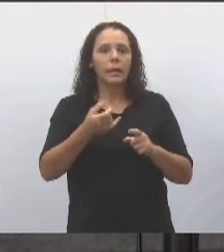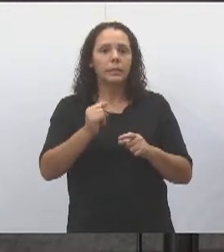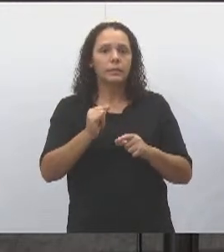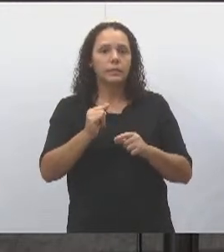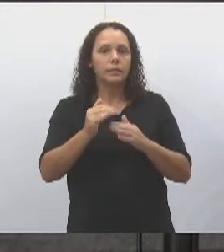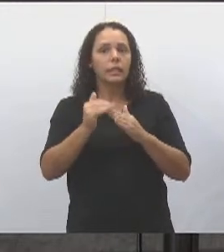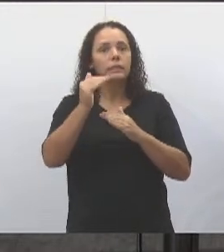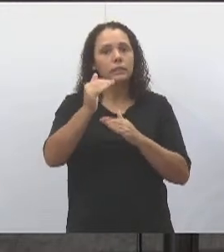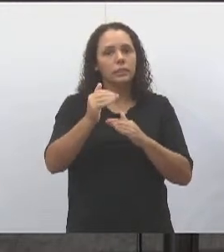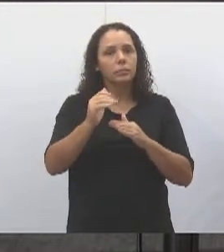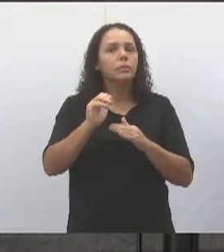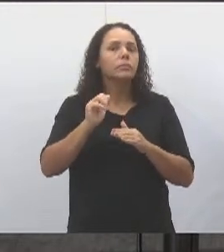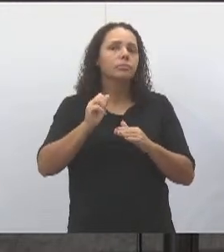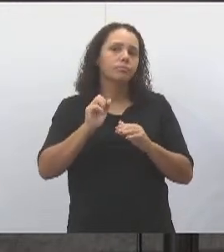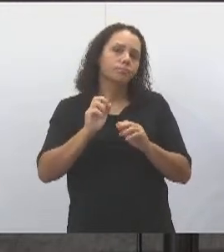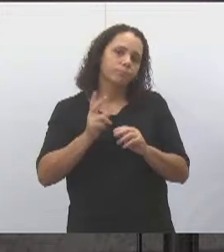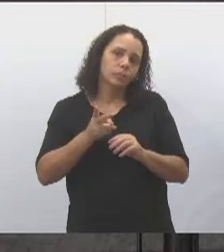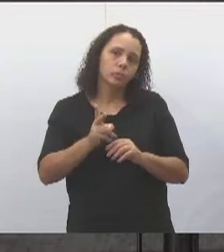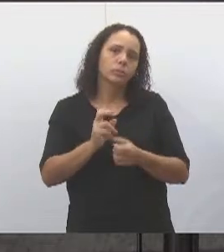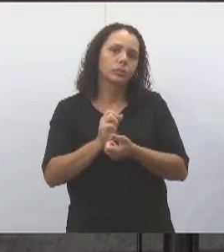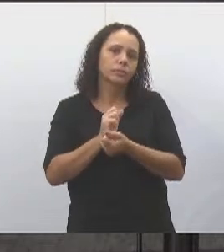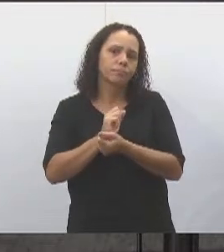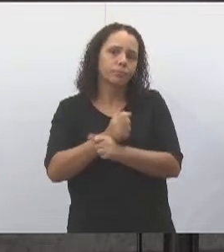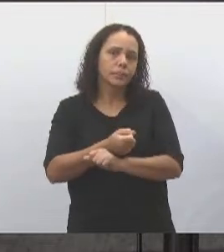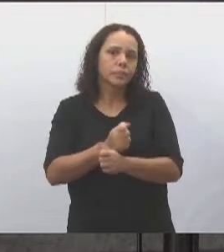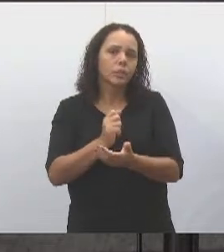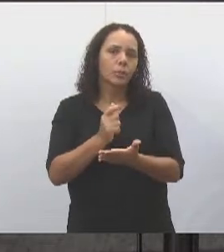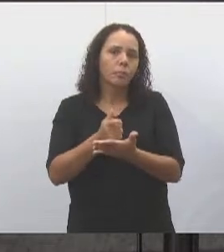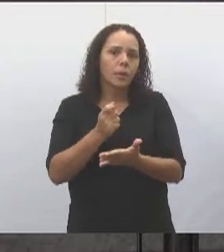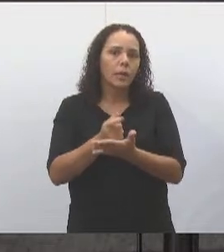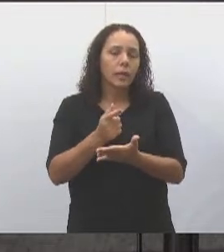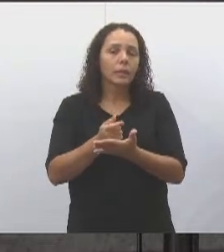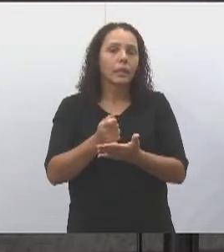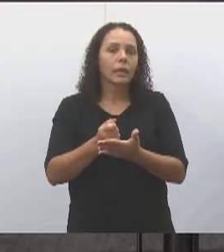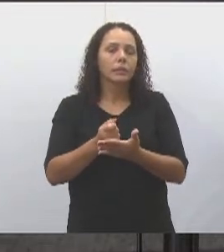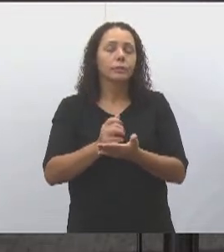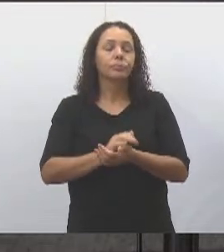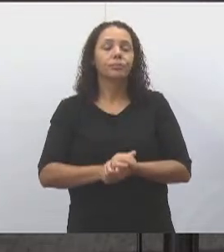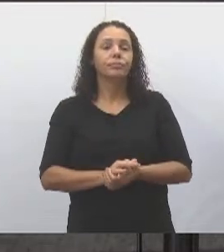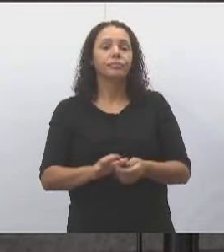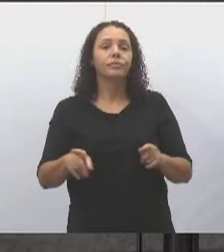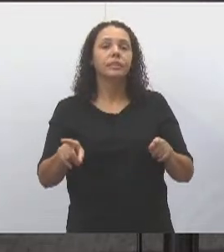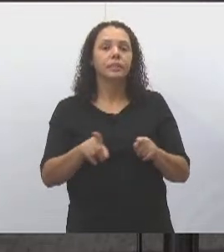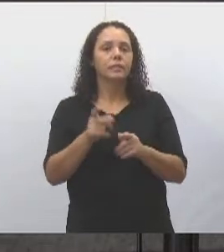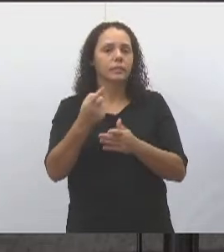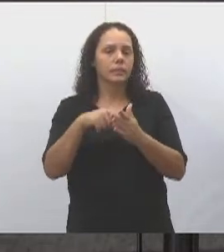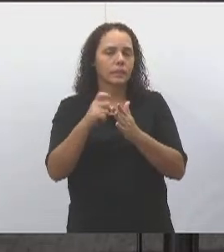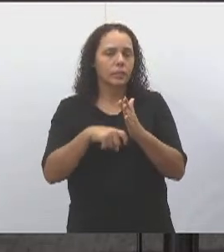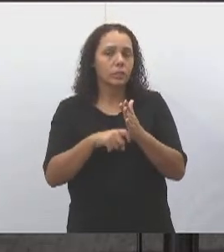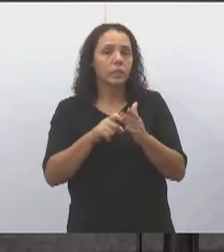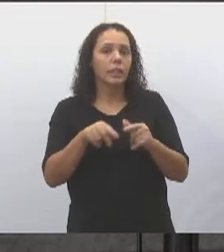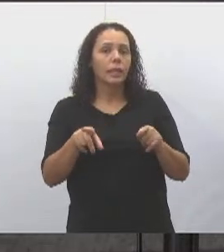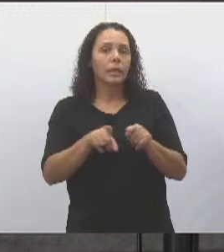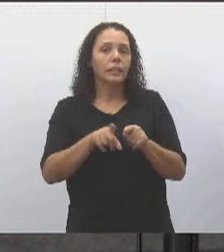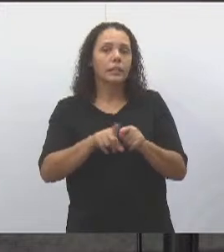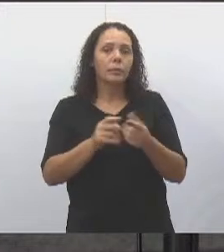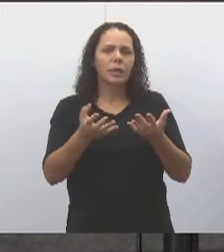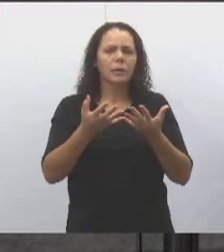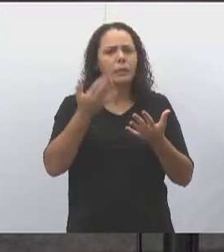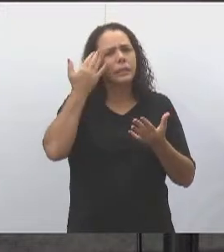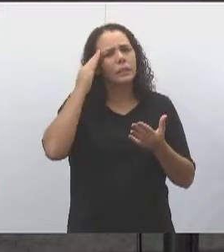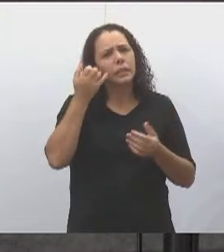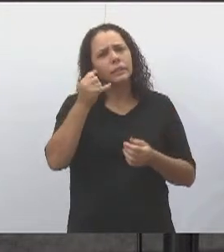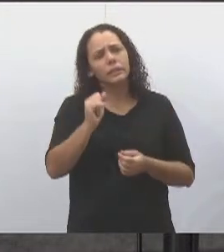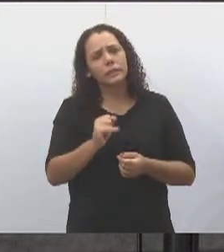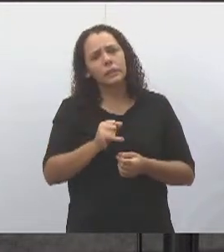que é uma grande injustiça. E além dessa receita de contribuição, a gente gostaria de saber se o Instituto